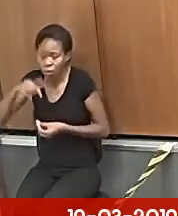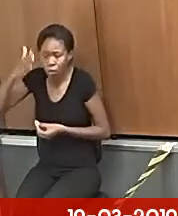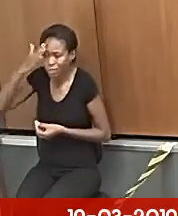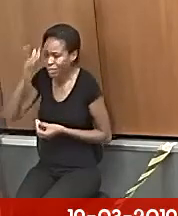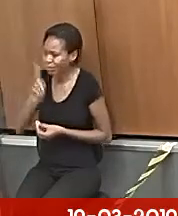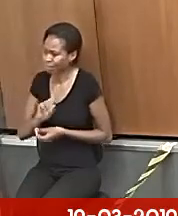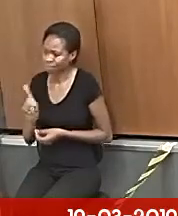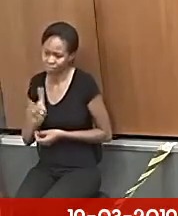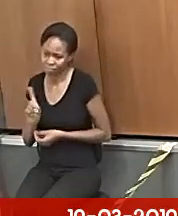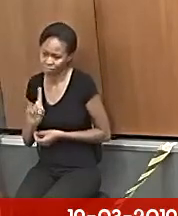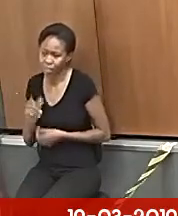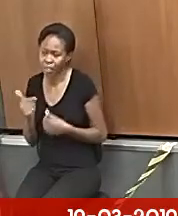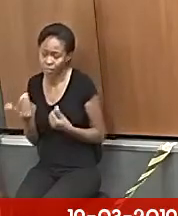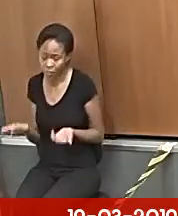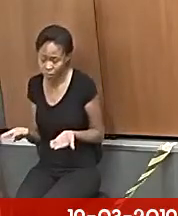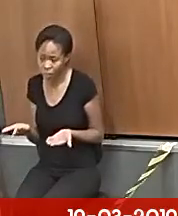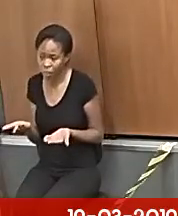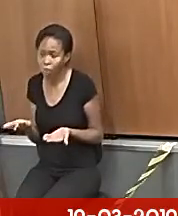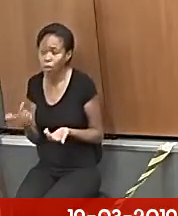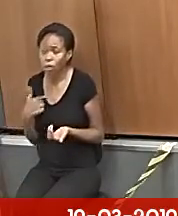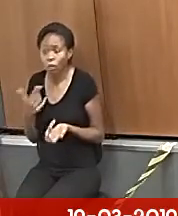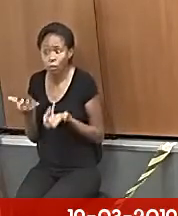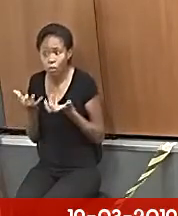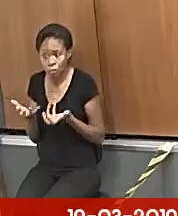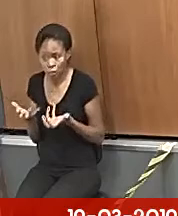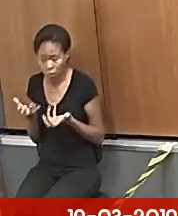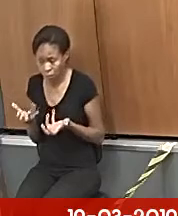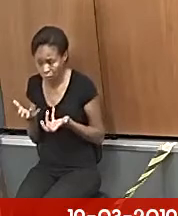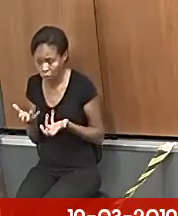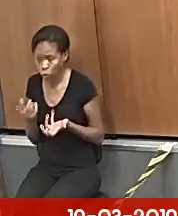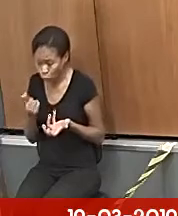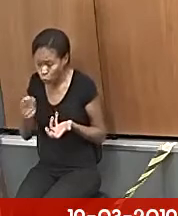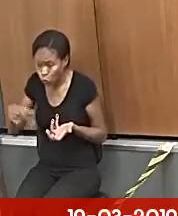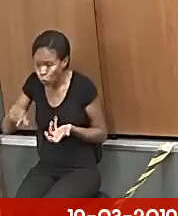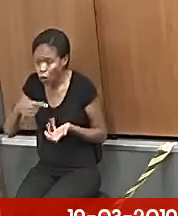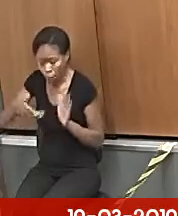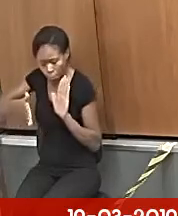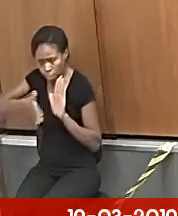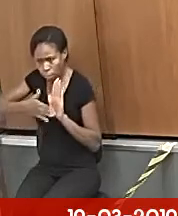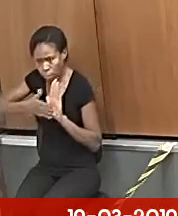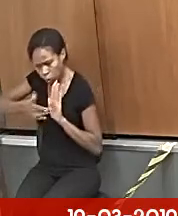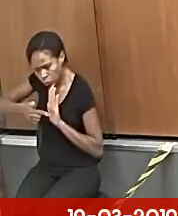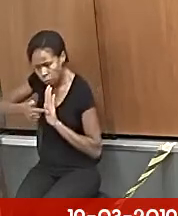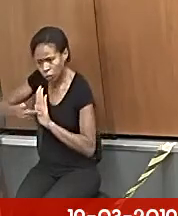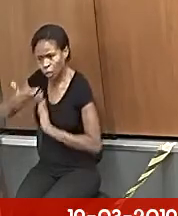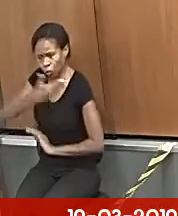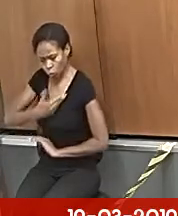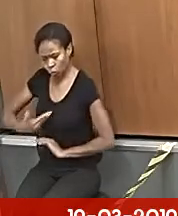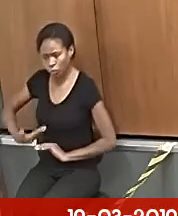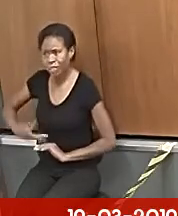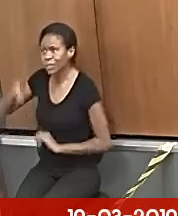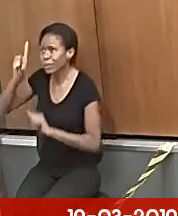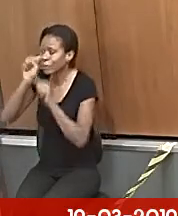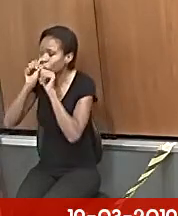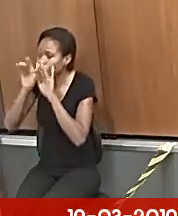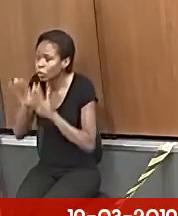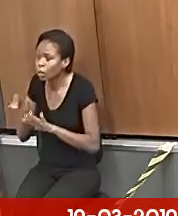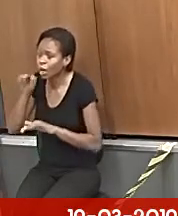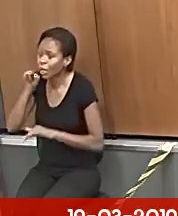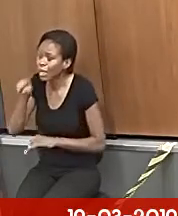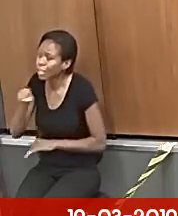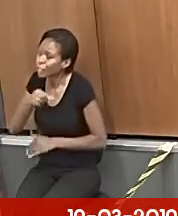vai entende então igual eu queria sim que a gente pudesse levar essa proposta do governo pra deus abençoar tocar no coração dele